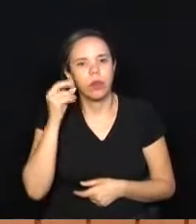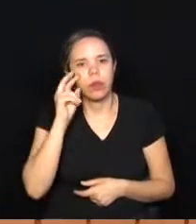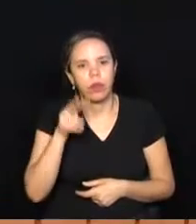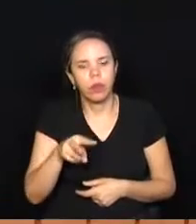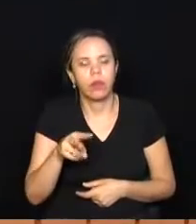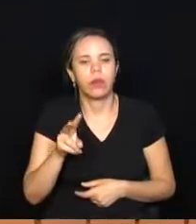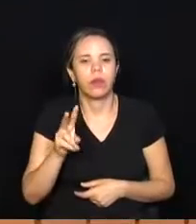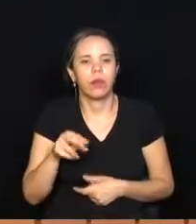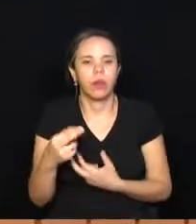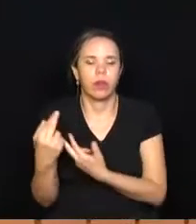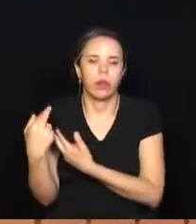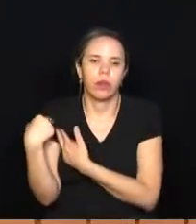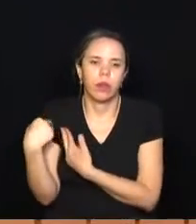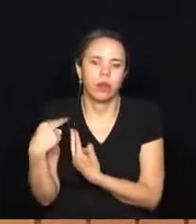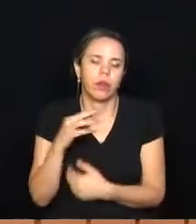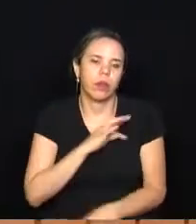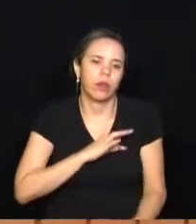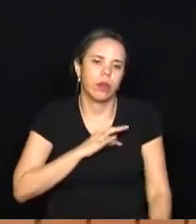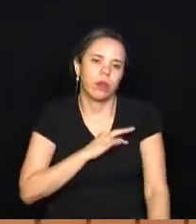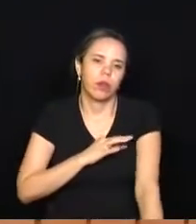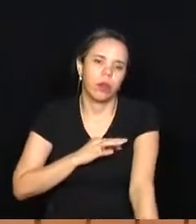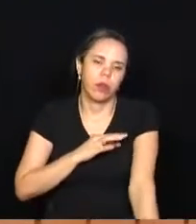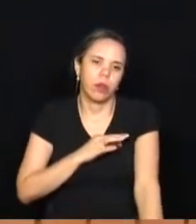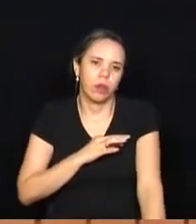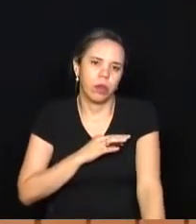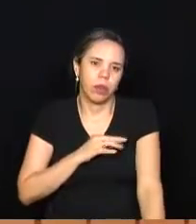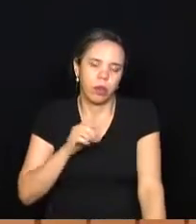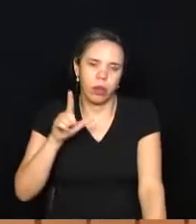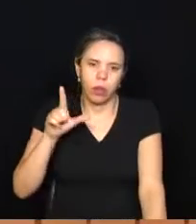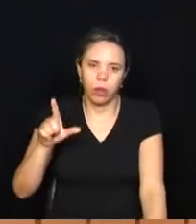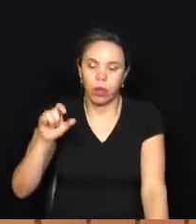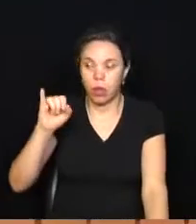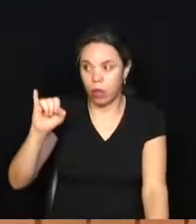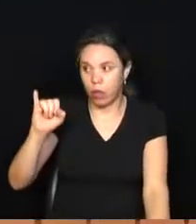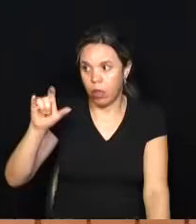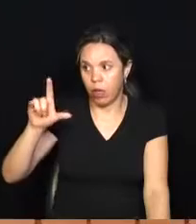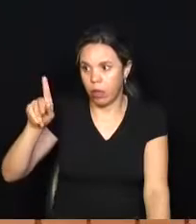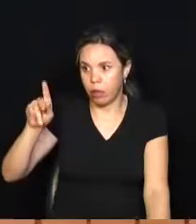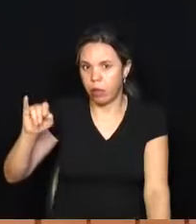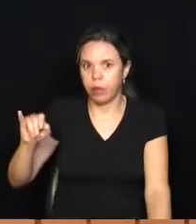fui responsável técnica por ILPI.